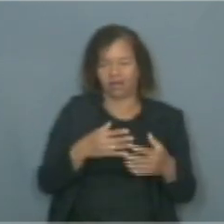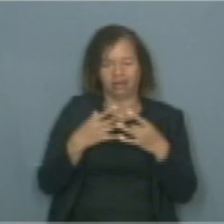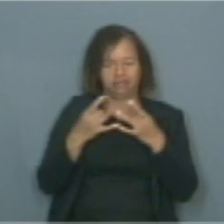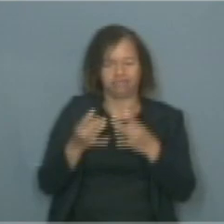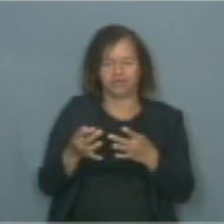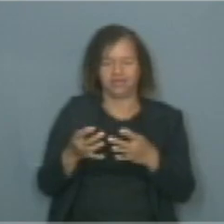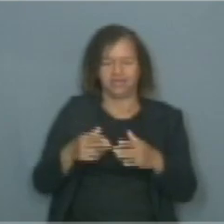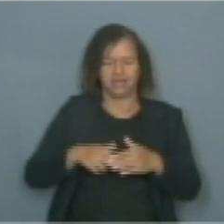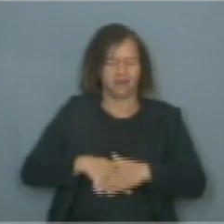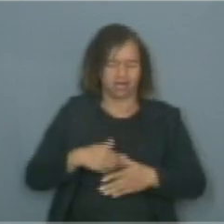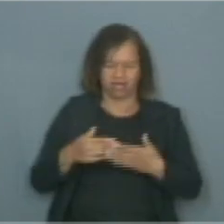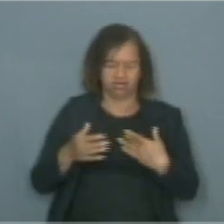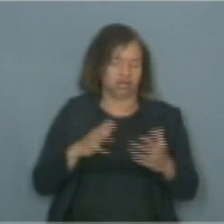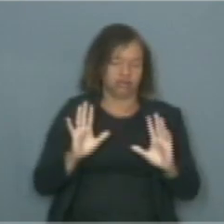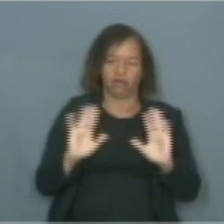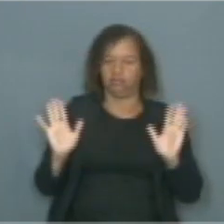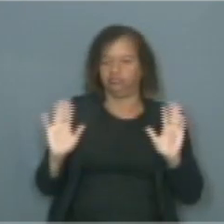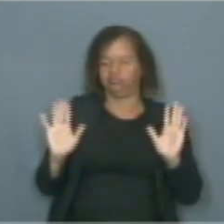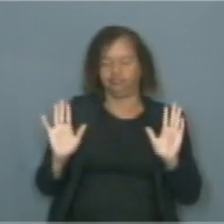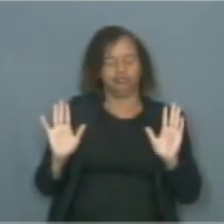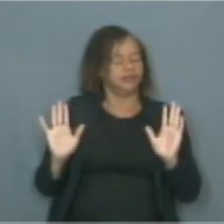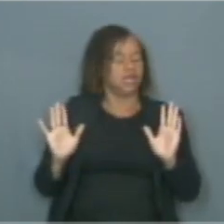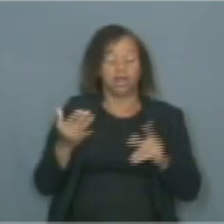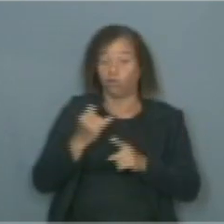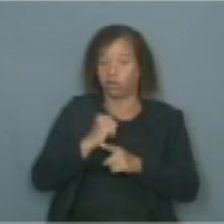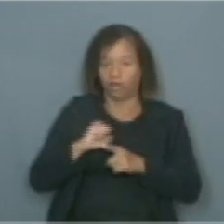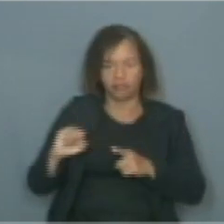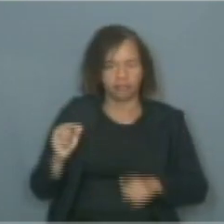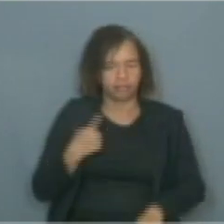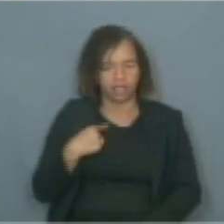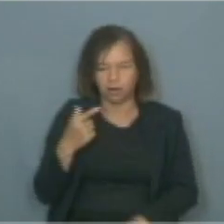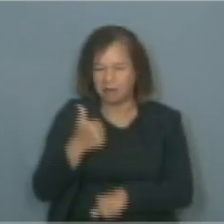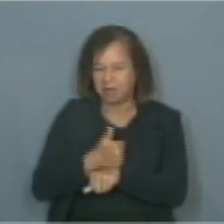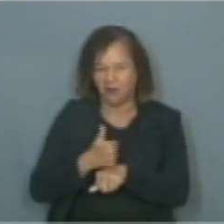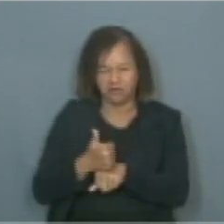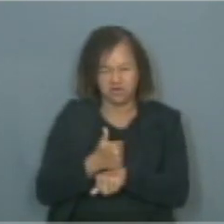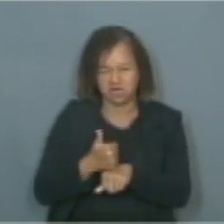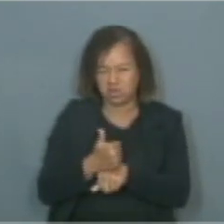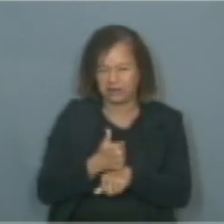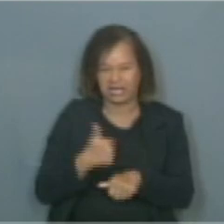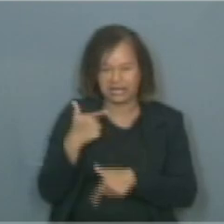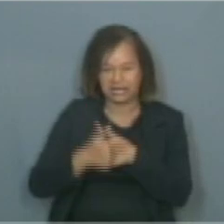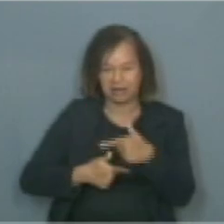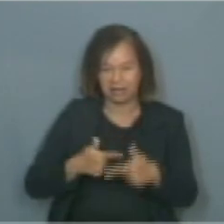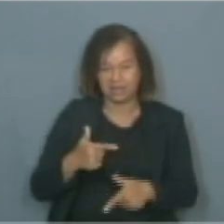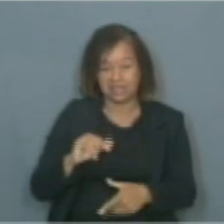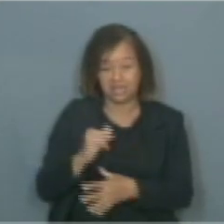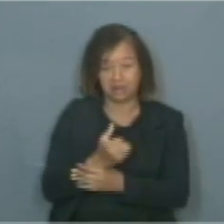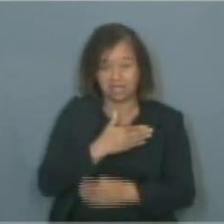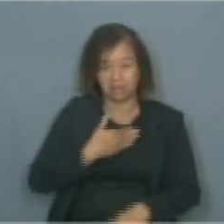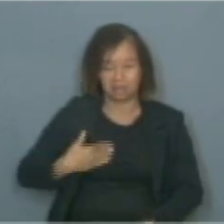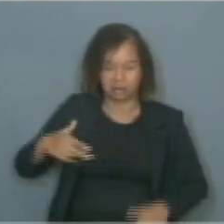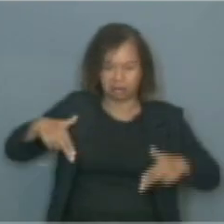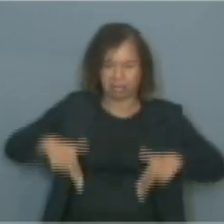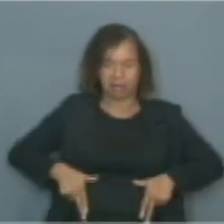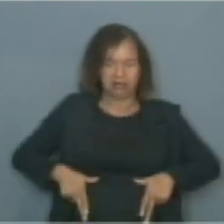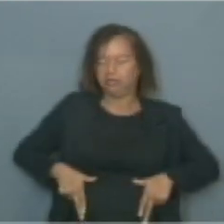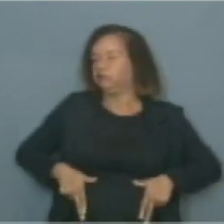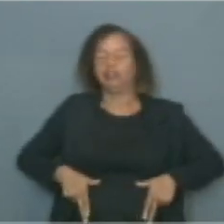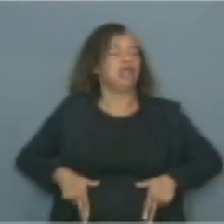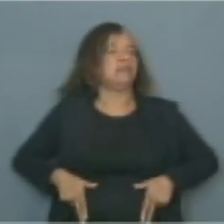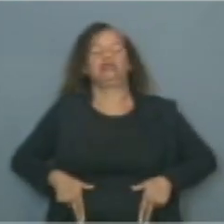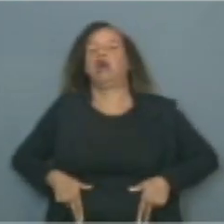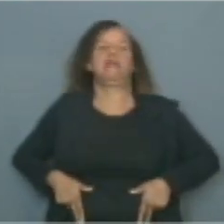favor desse armamento de qualquer forma. Eu não defendo profissionais de segurança pública botar um revólver nos quartos e dizer que está